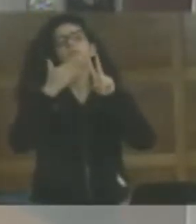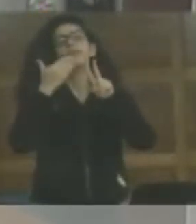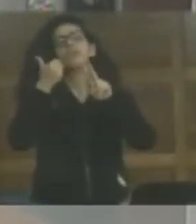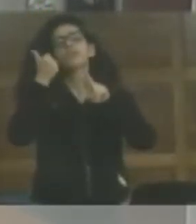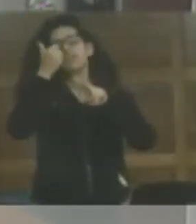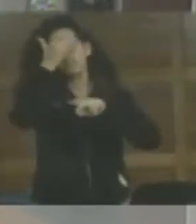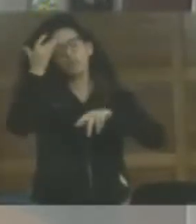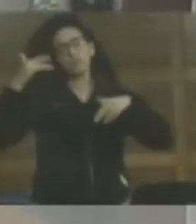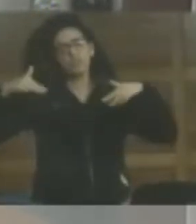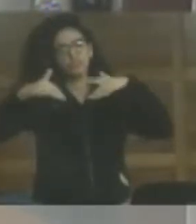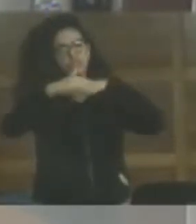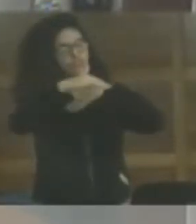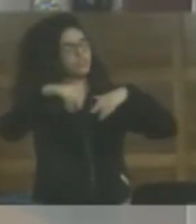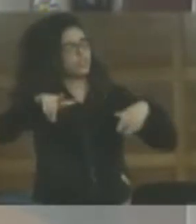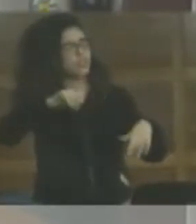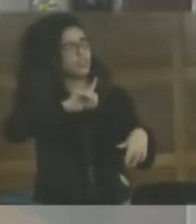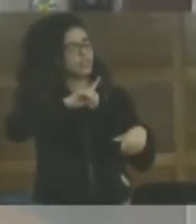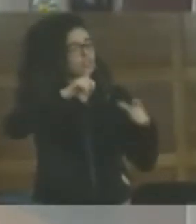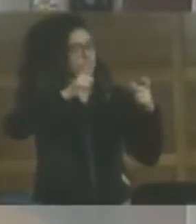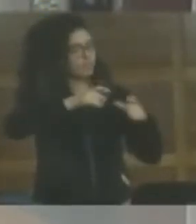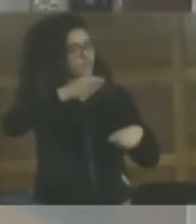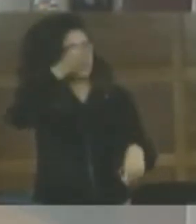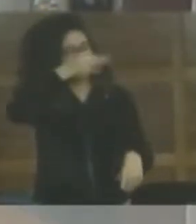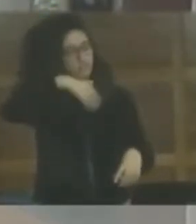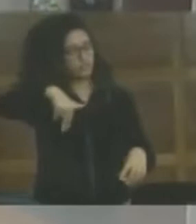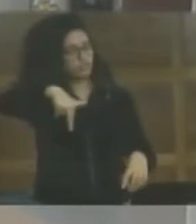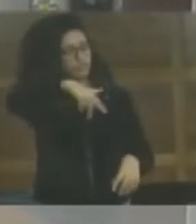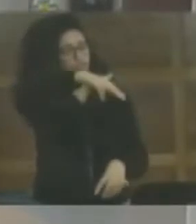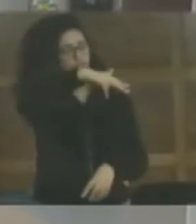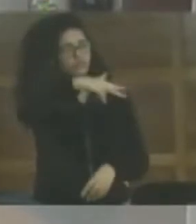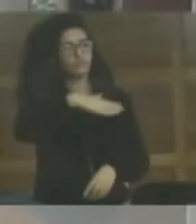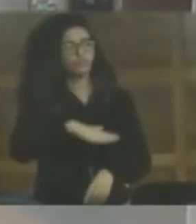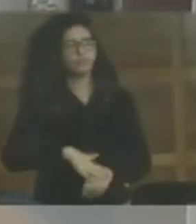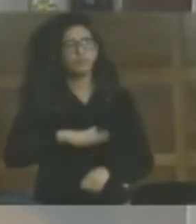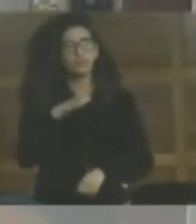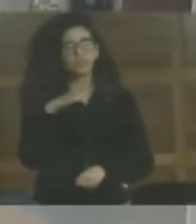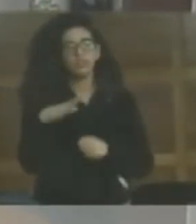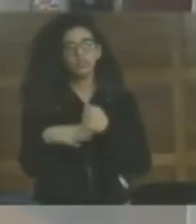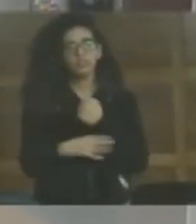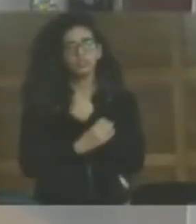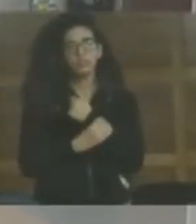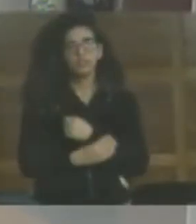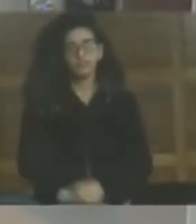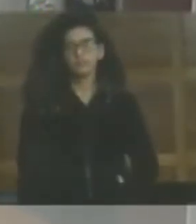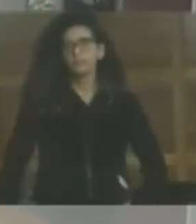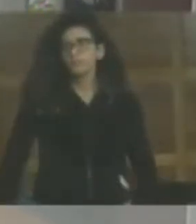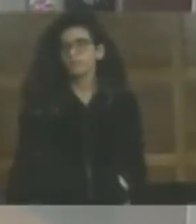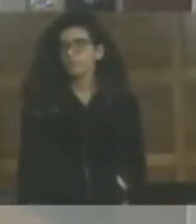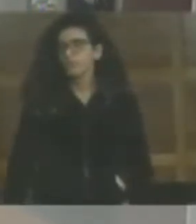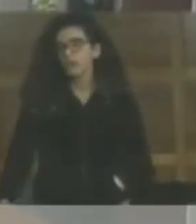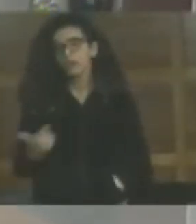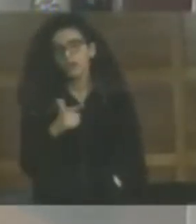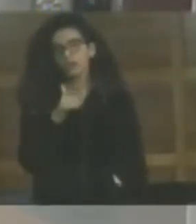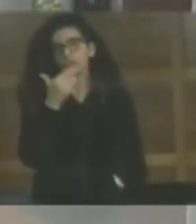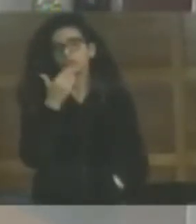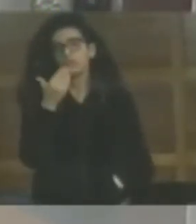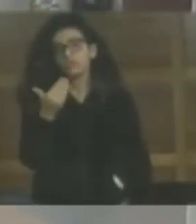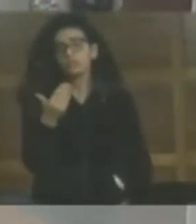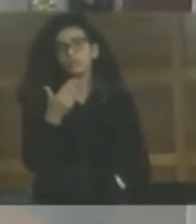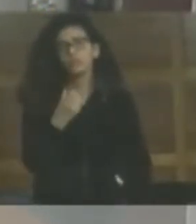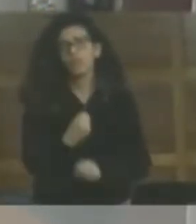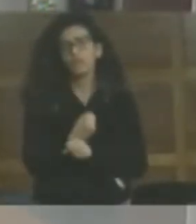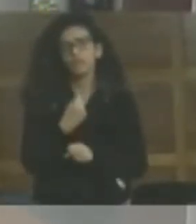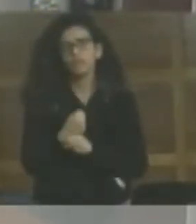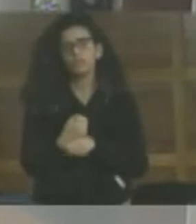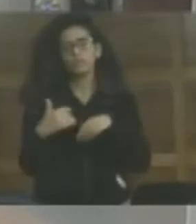pedestre, que tem essa passagem aí para poder trafegar com segurança. Né? A outra indicação, indico a construção de